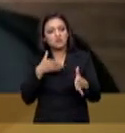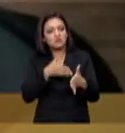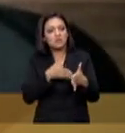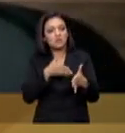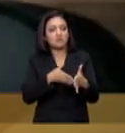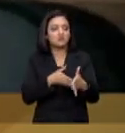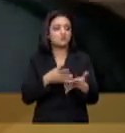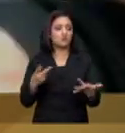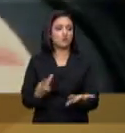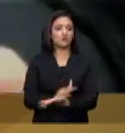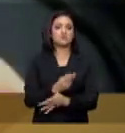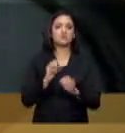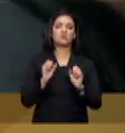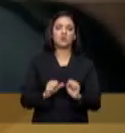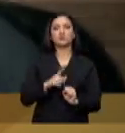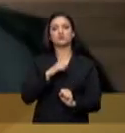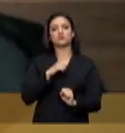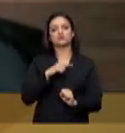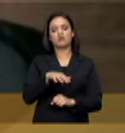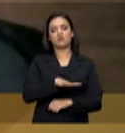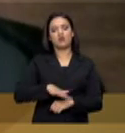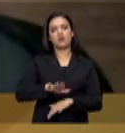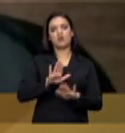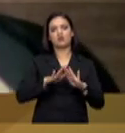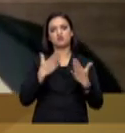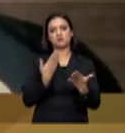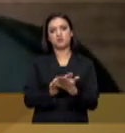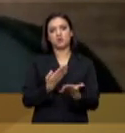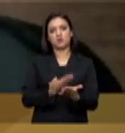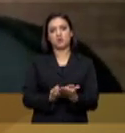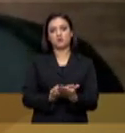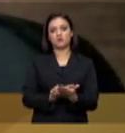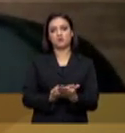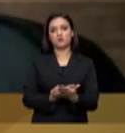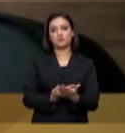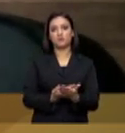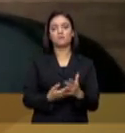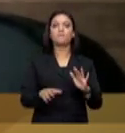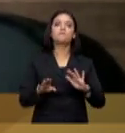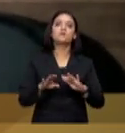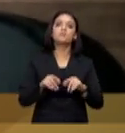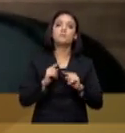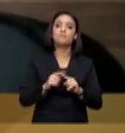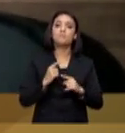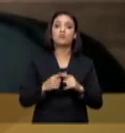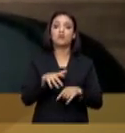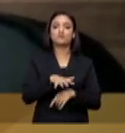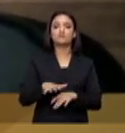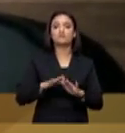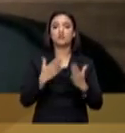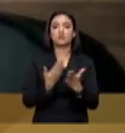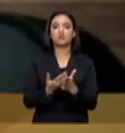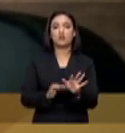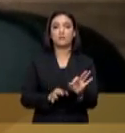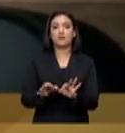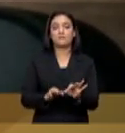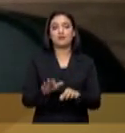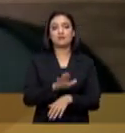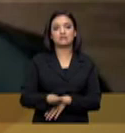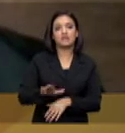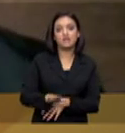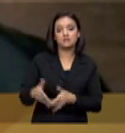ser aplicadas no ambiente escolar. A escola prepara as crianças para participarem da